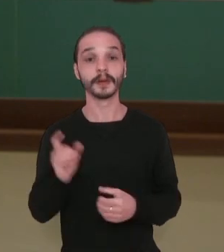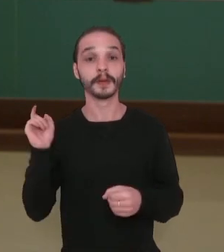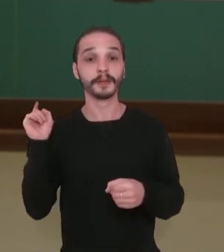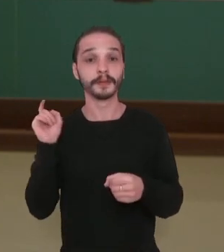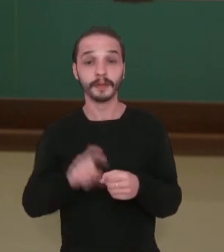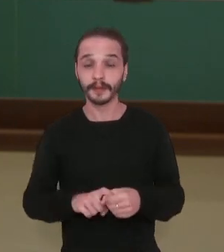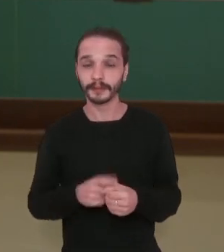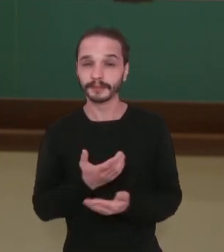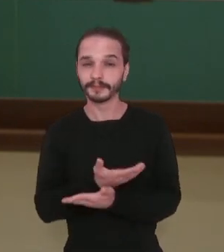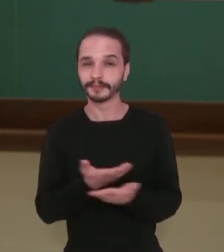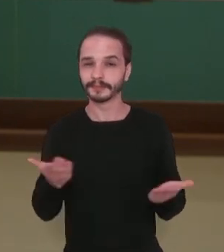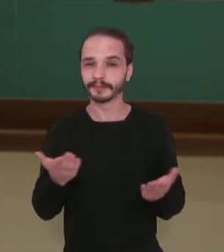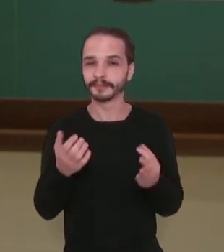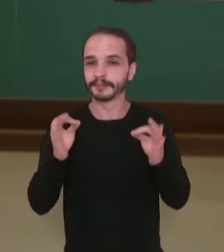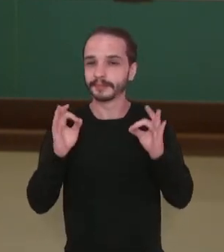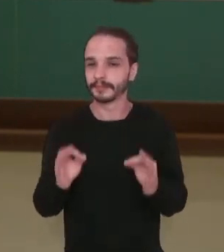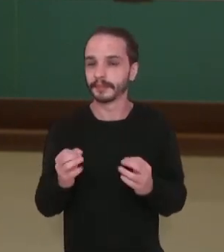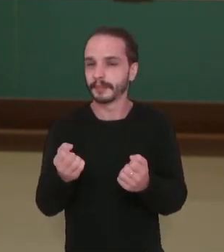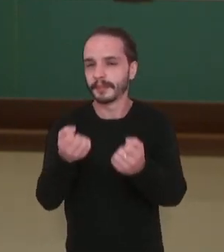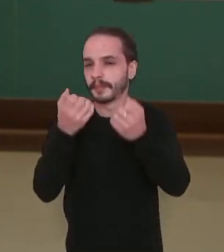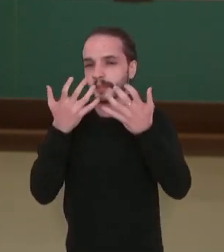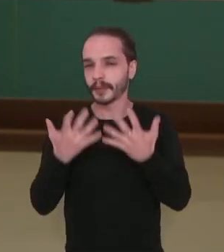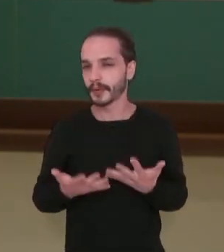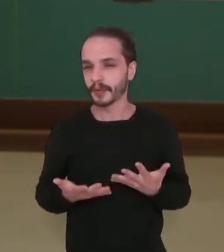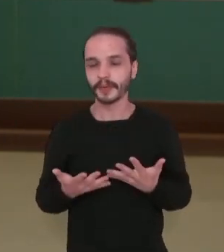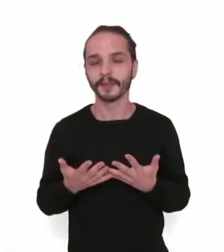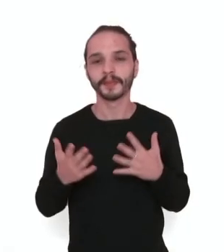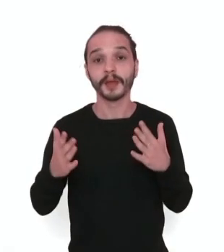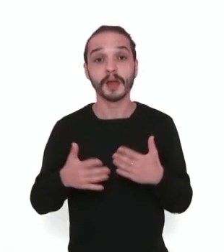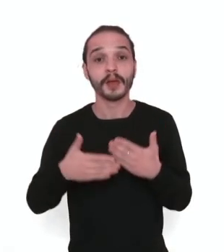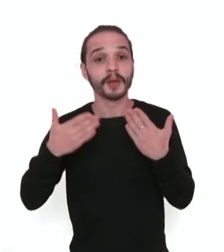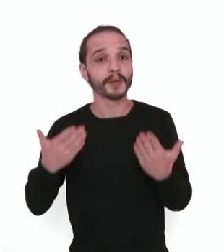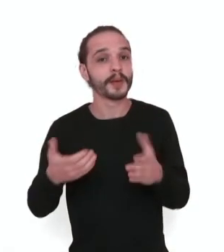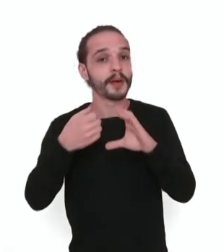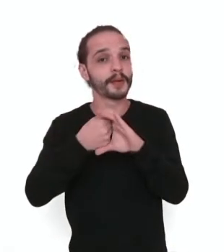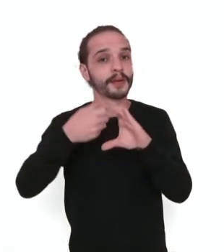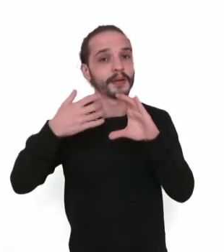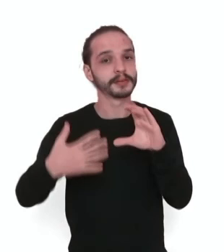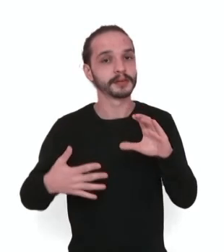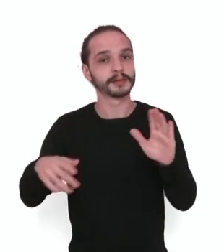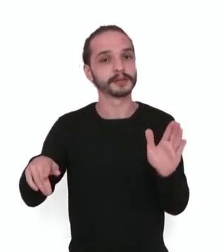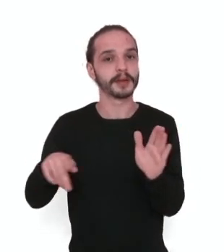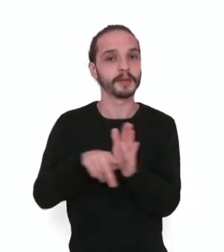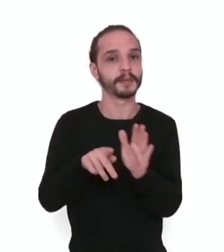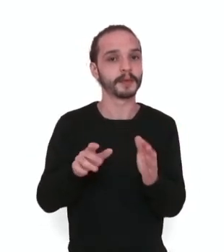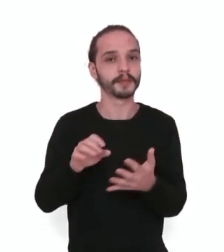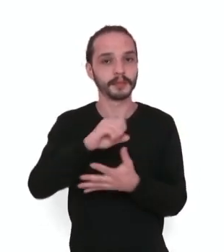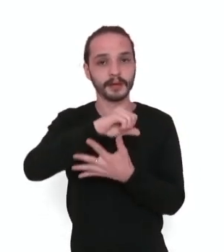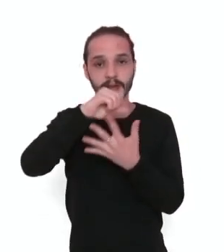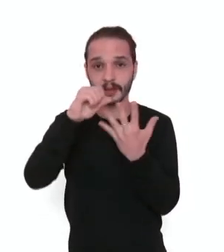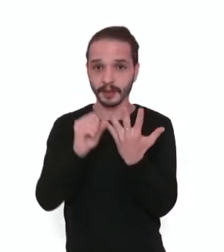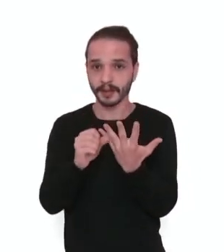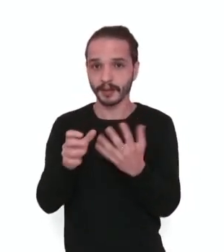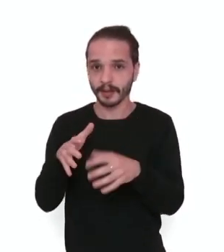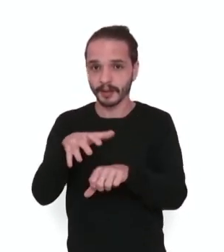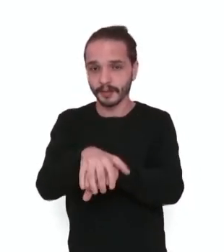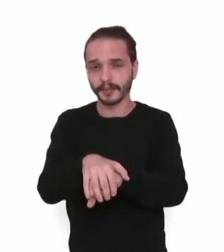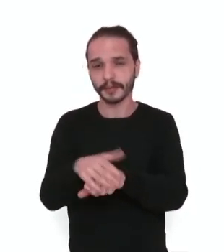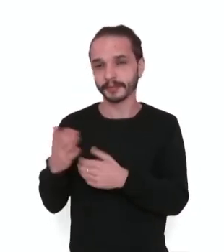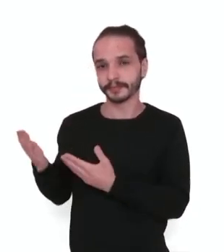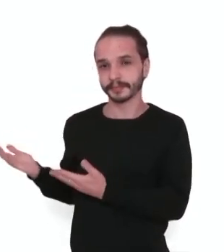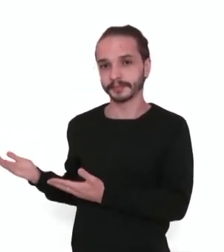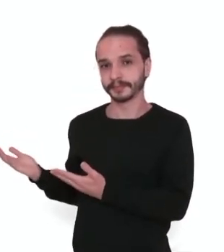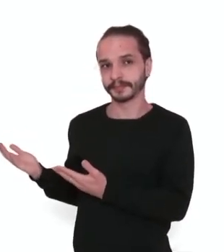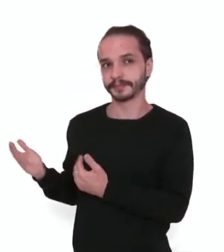Voltei, minha gente. Conta para mim. Quais são as características do reino Monera? O prof já deixou até aqui para você, ó.